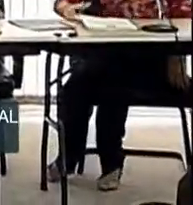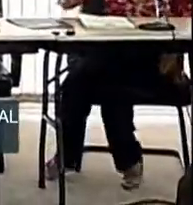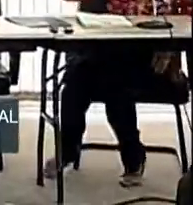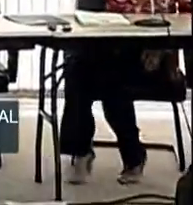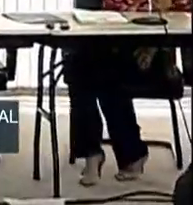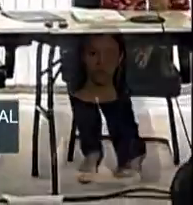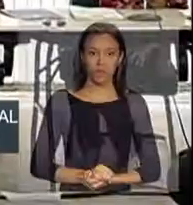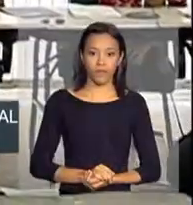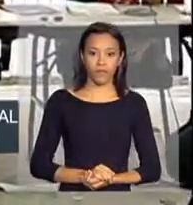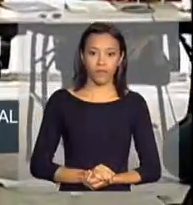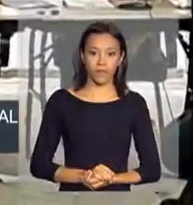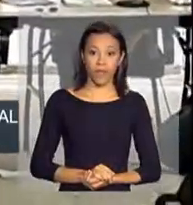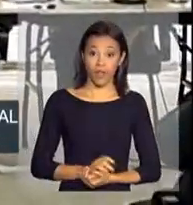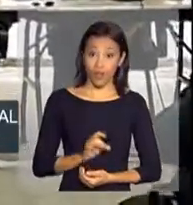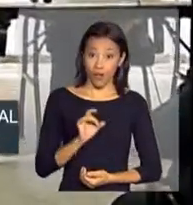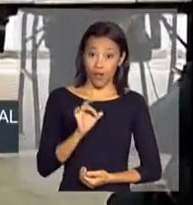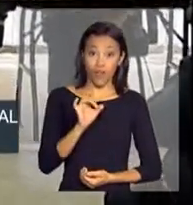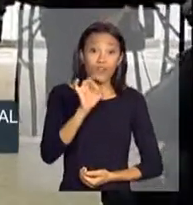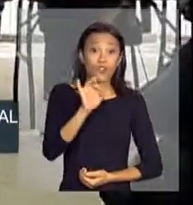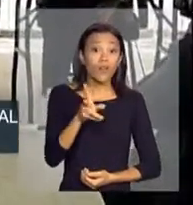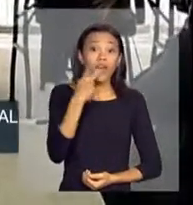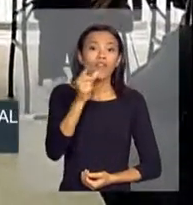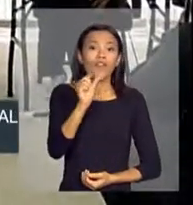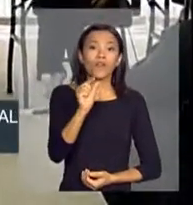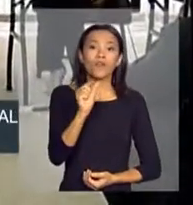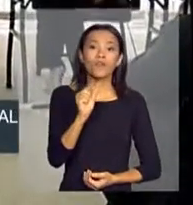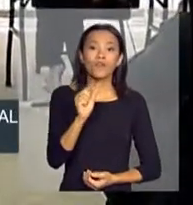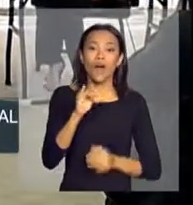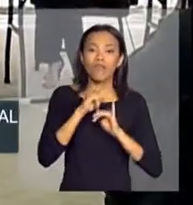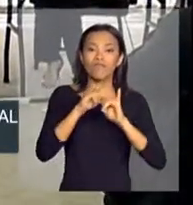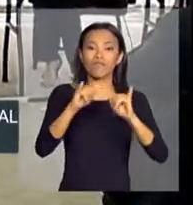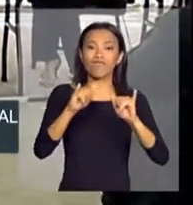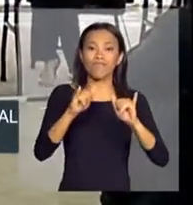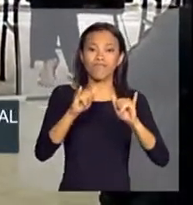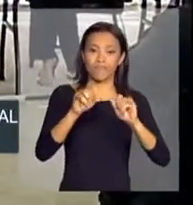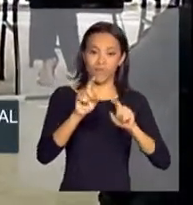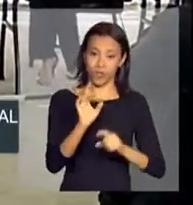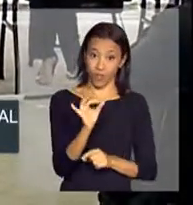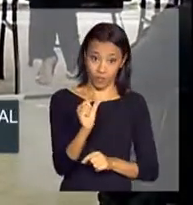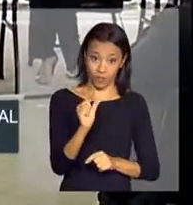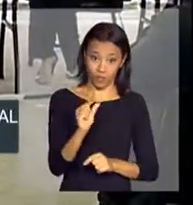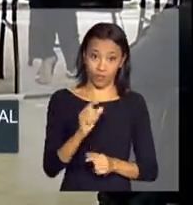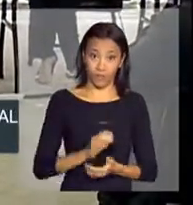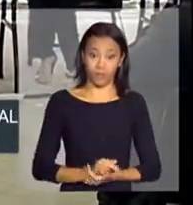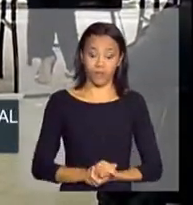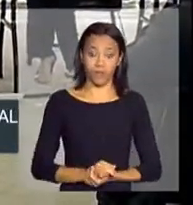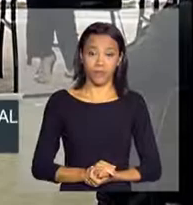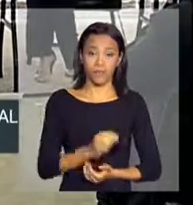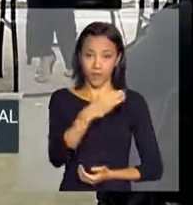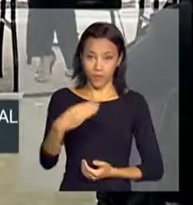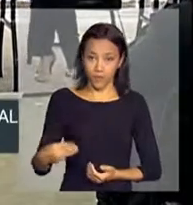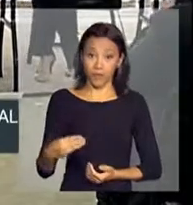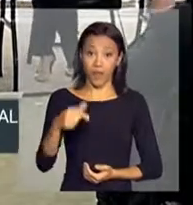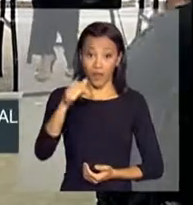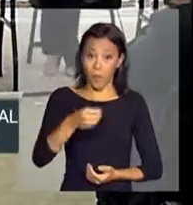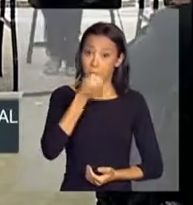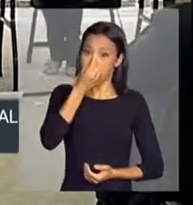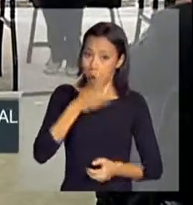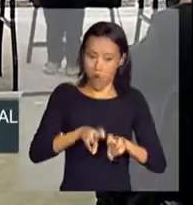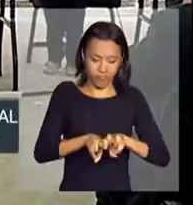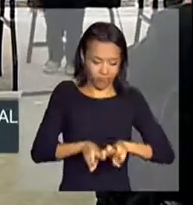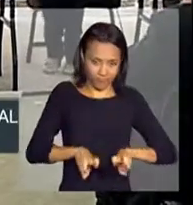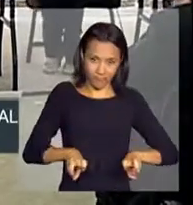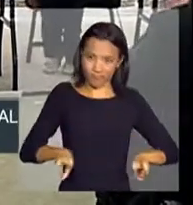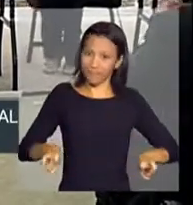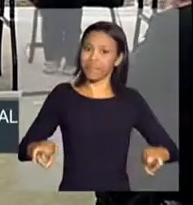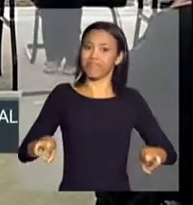eu só fiz Ministro administra eu só quero fazer o registro Ministro Zé Eduardo olha a mesa tá boa